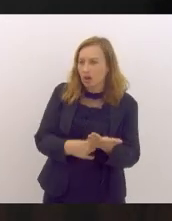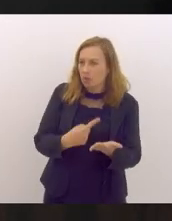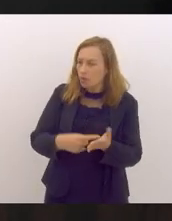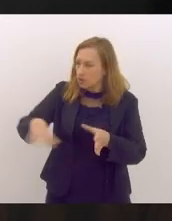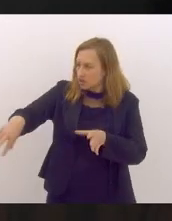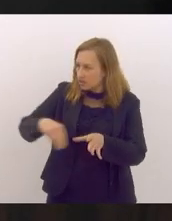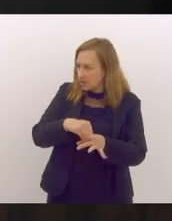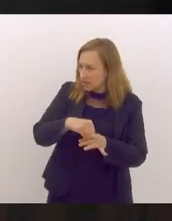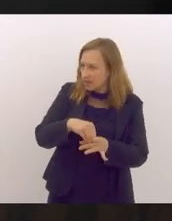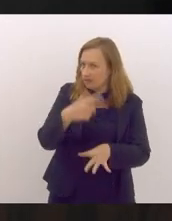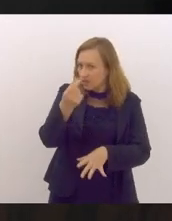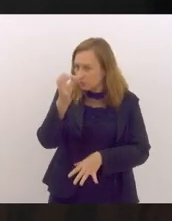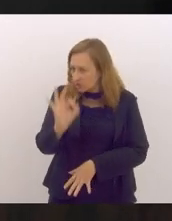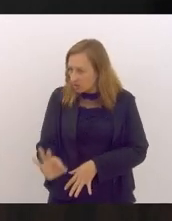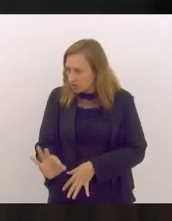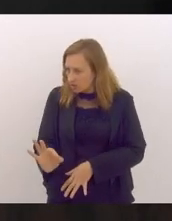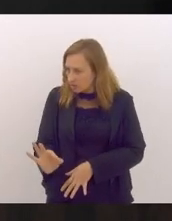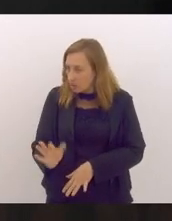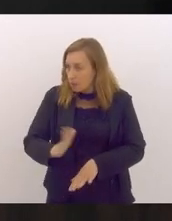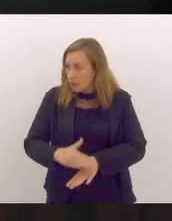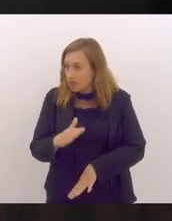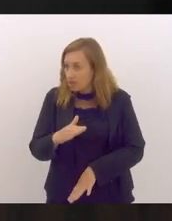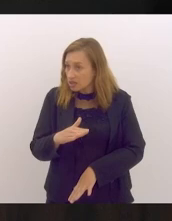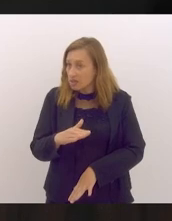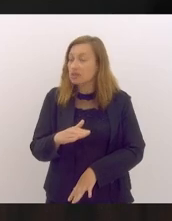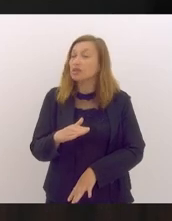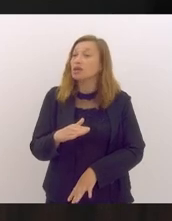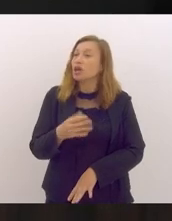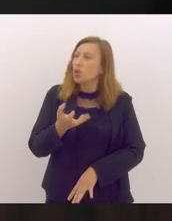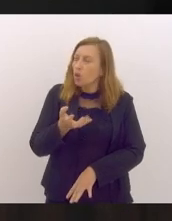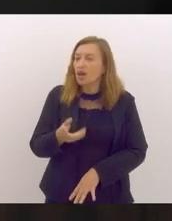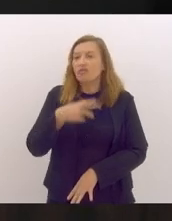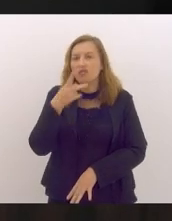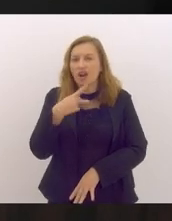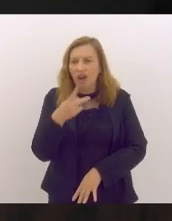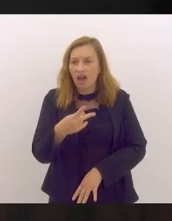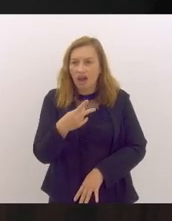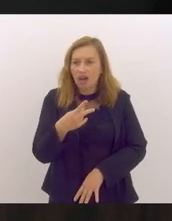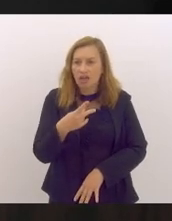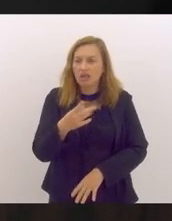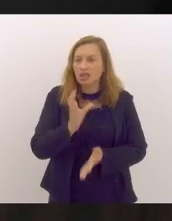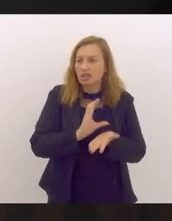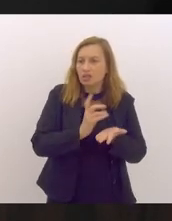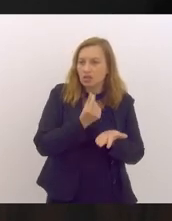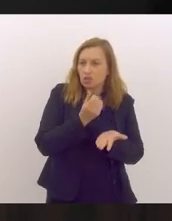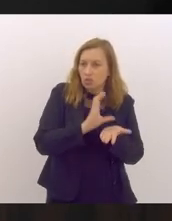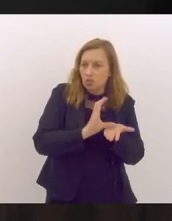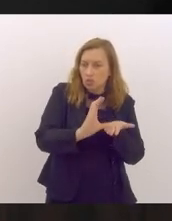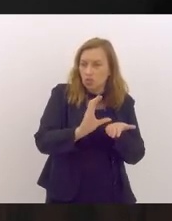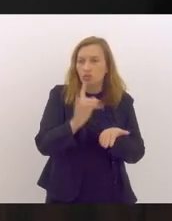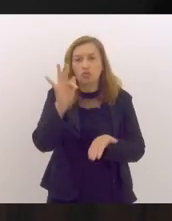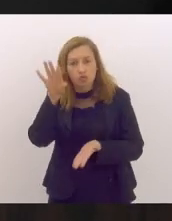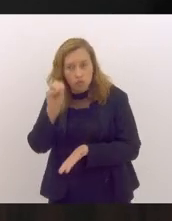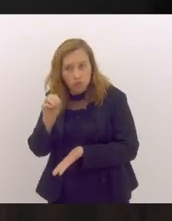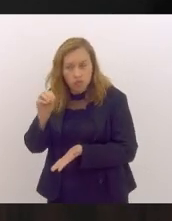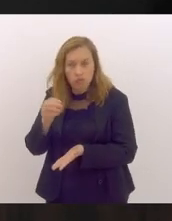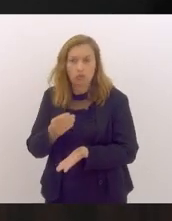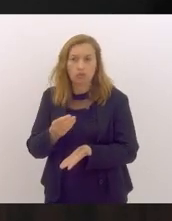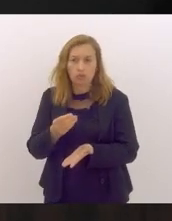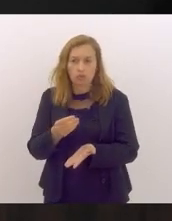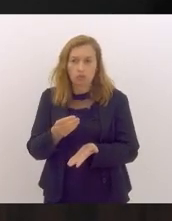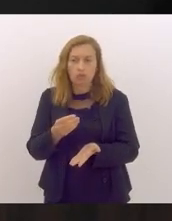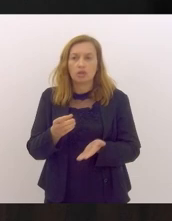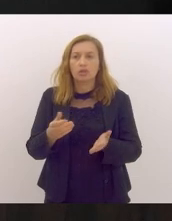os 20%, e mais que isso, eu quero dizer que esses recursos sairão do fundo. Do fundo, tá.